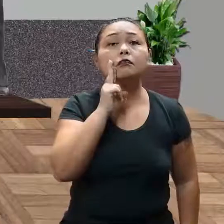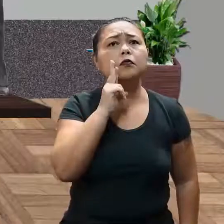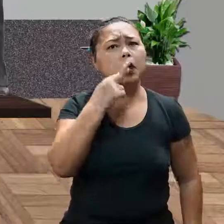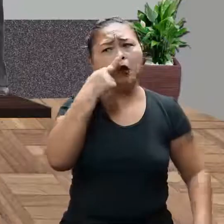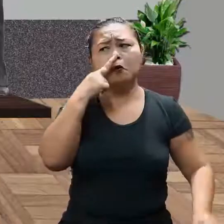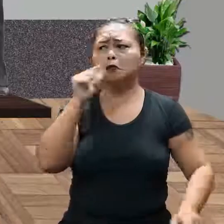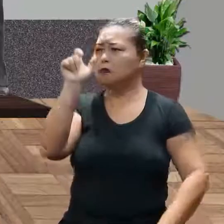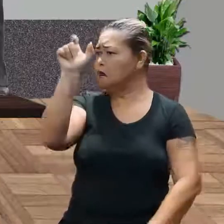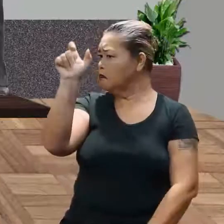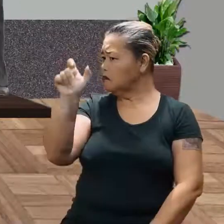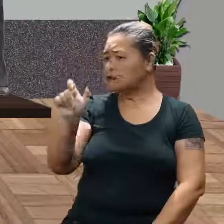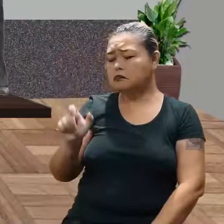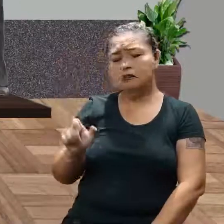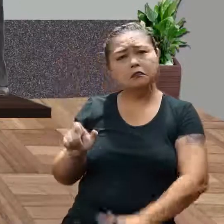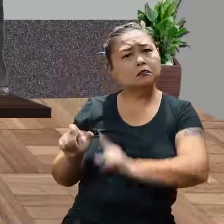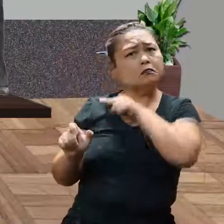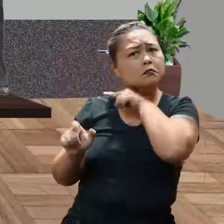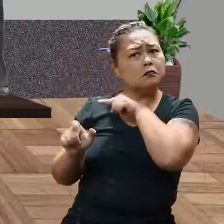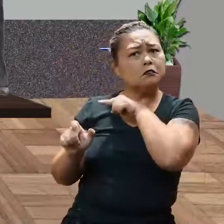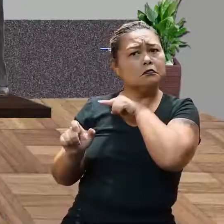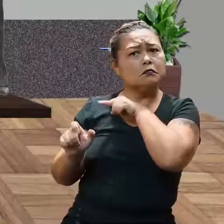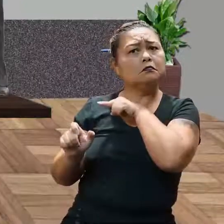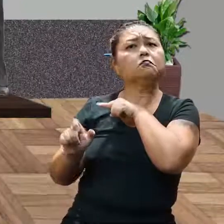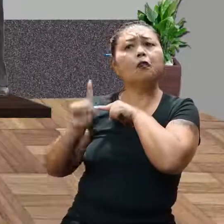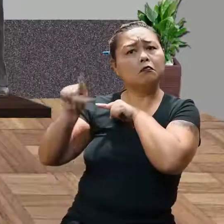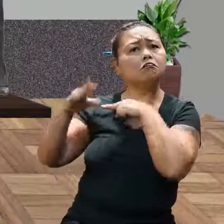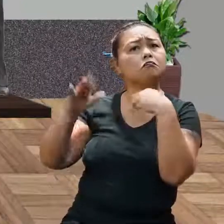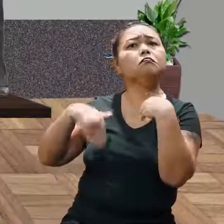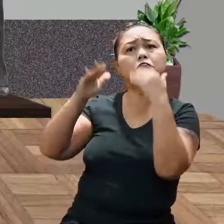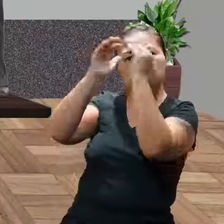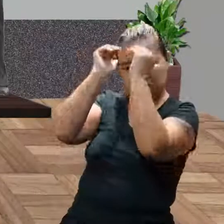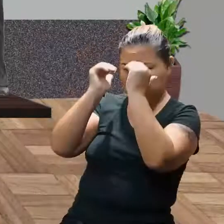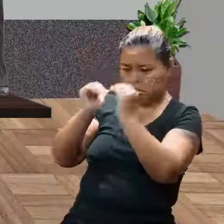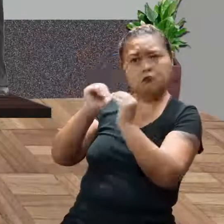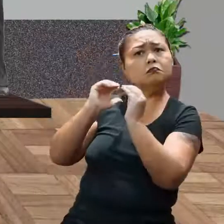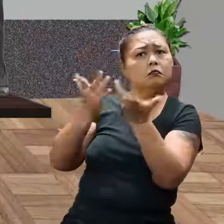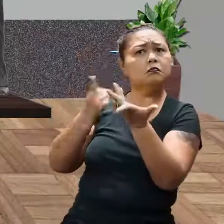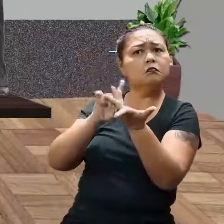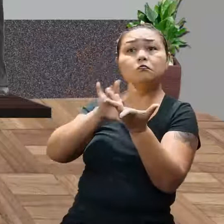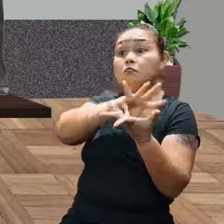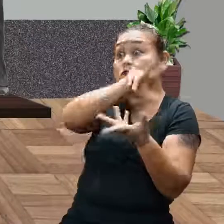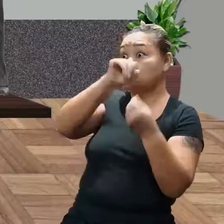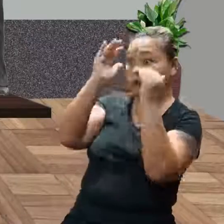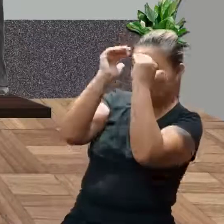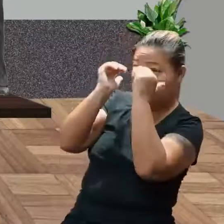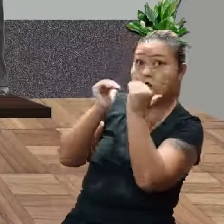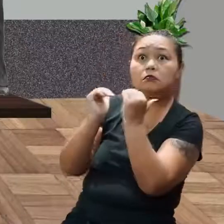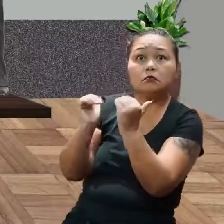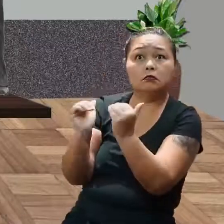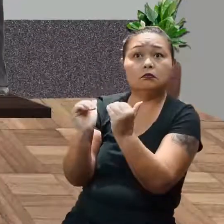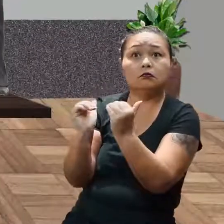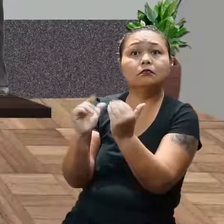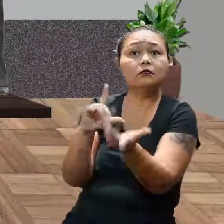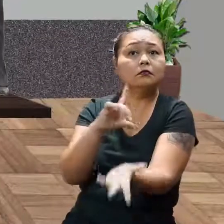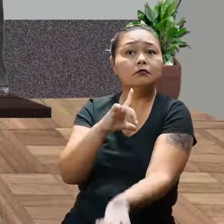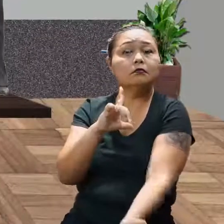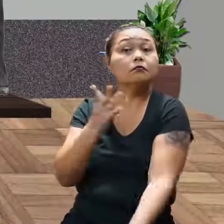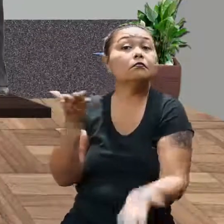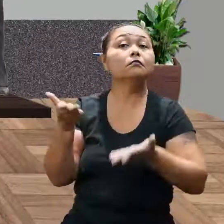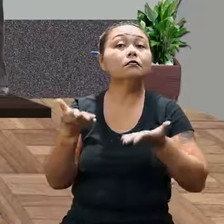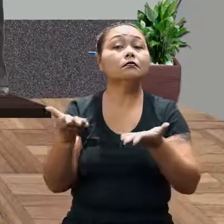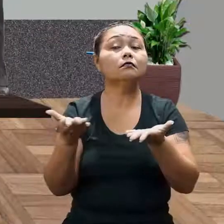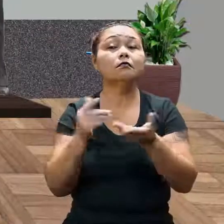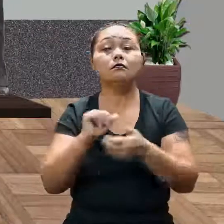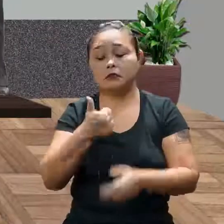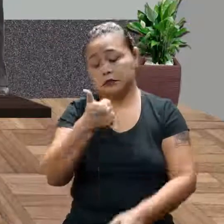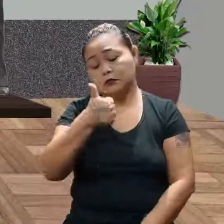Rondon era... Por isso que ele vai ser muito respeitado mundialmente. Ele tem todo esse contexto. E agora,